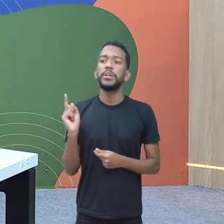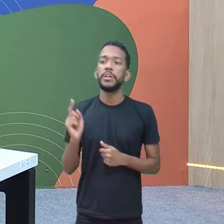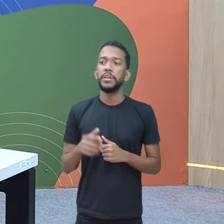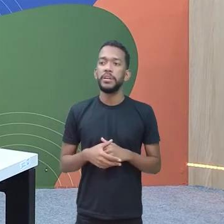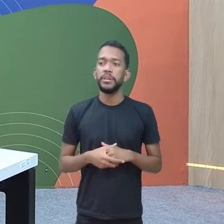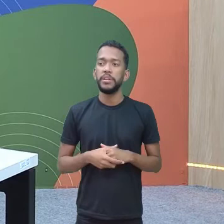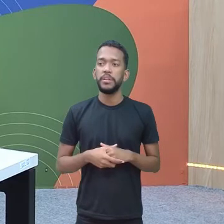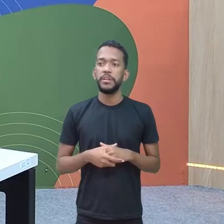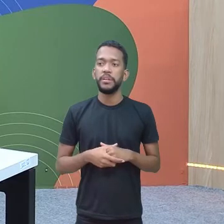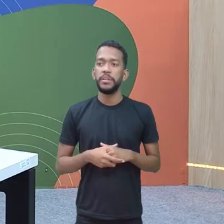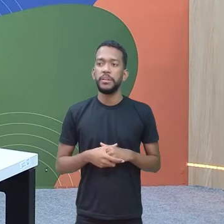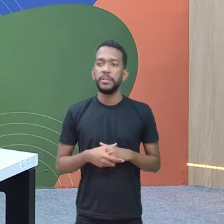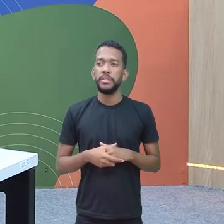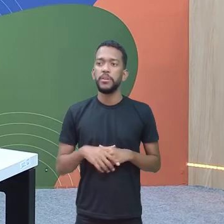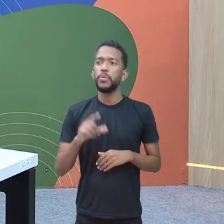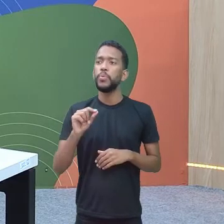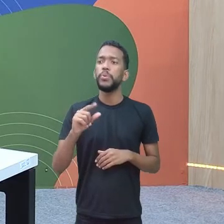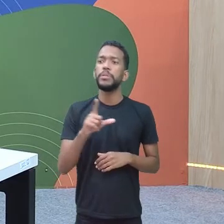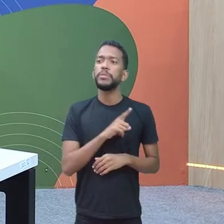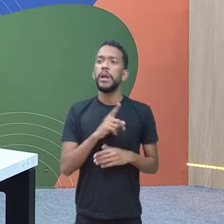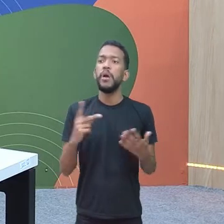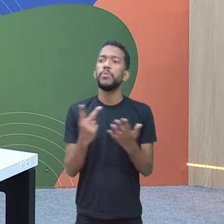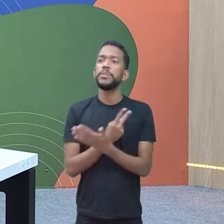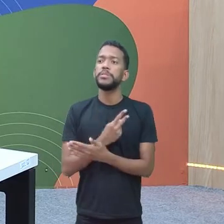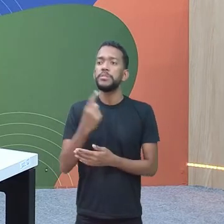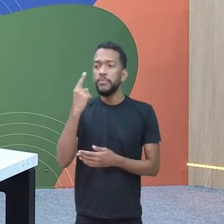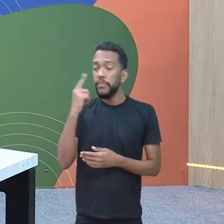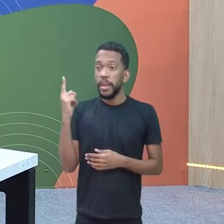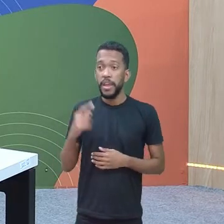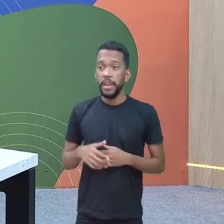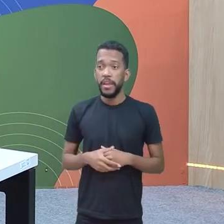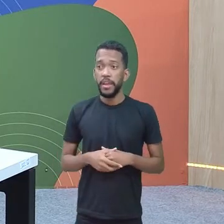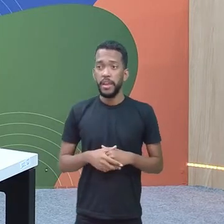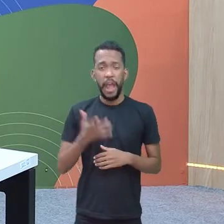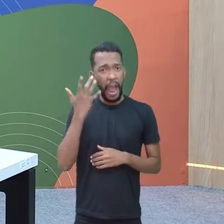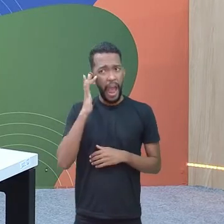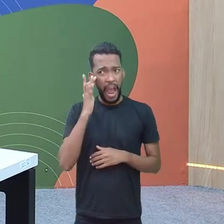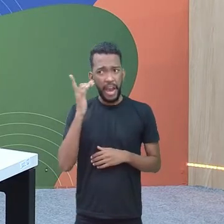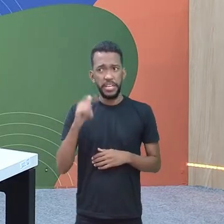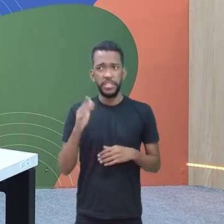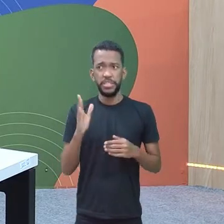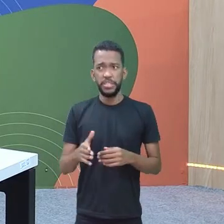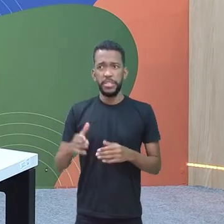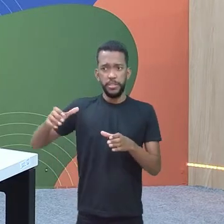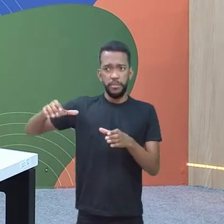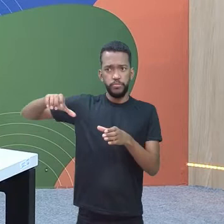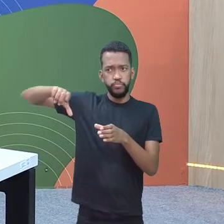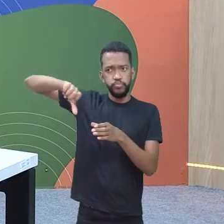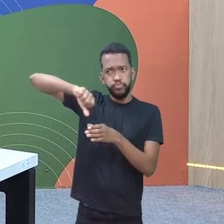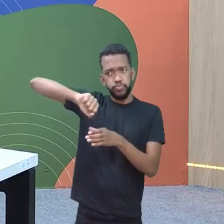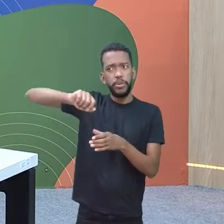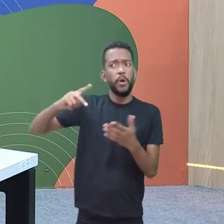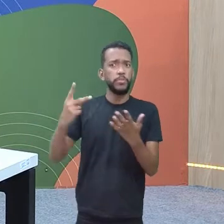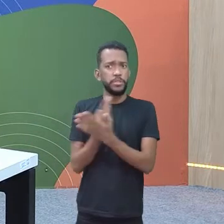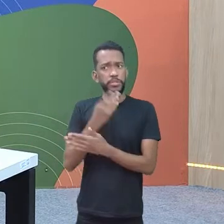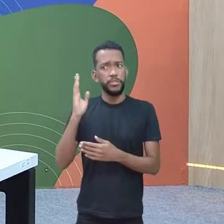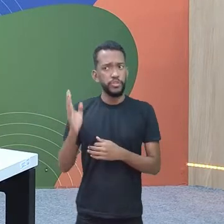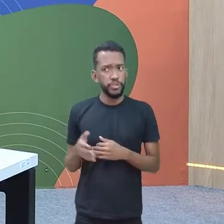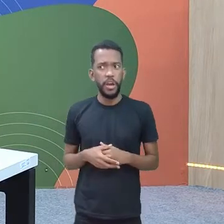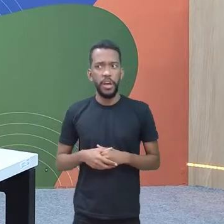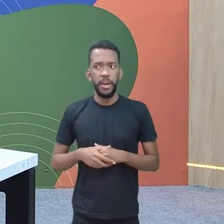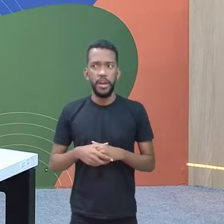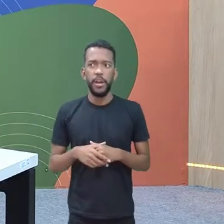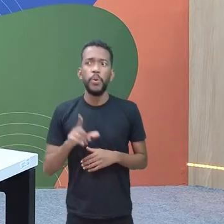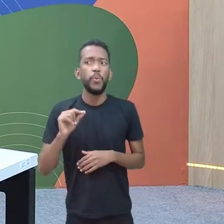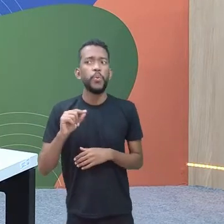Ei, pessoal, o que está acontecendo aí com o mel? Será que eu aumentei a quantidade de fases? O que está